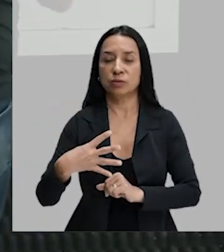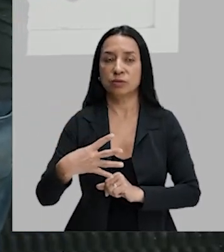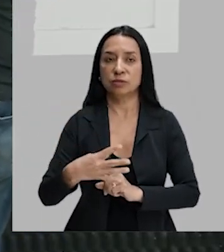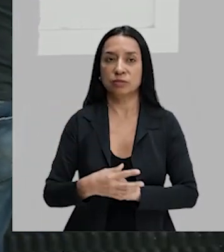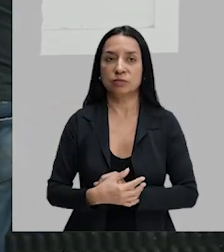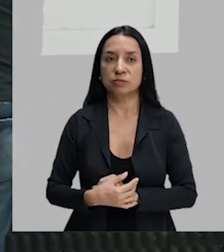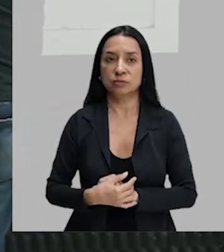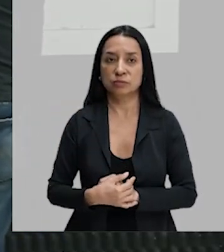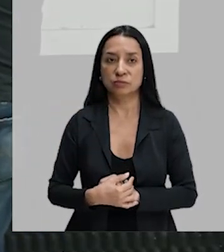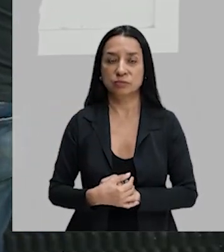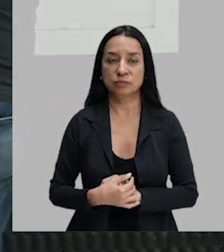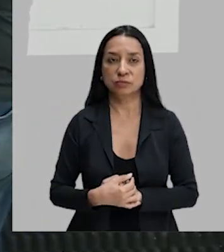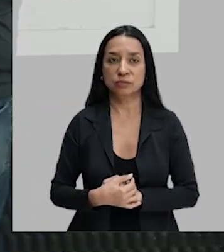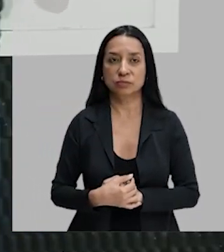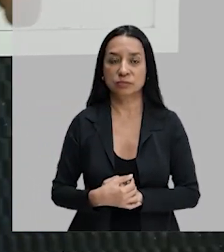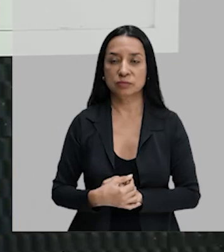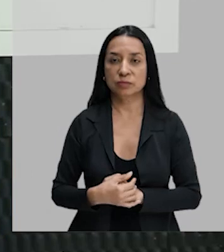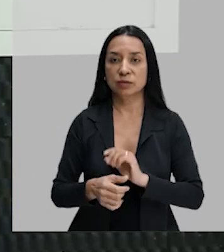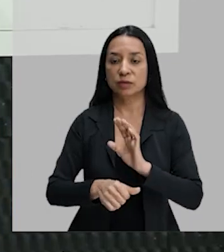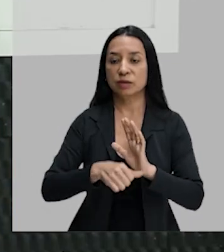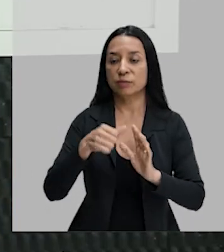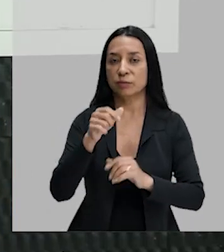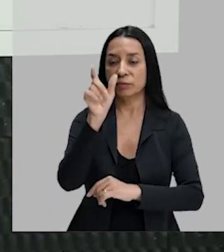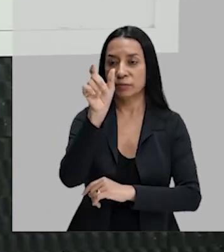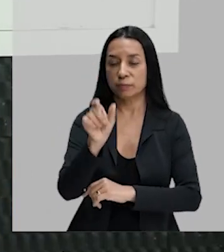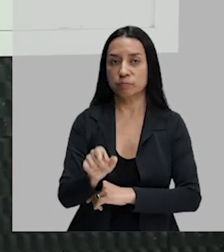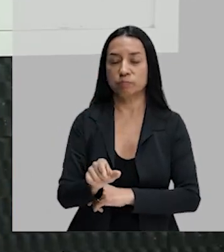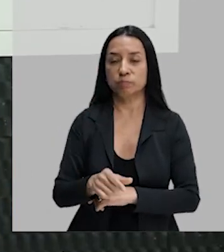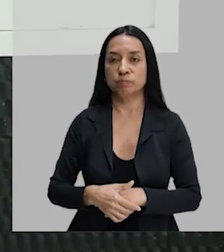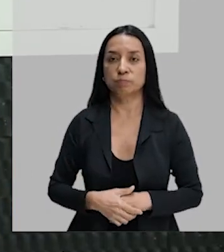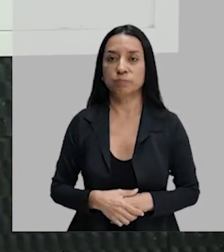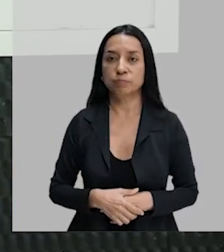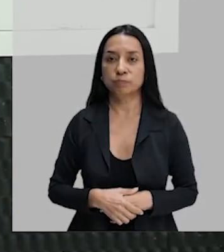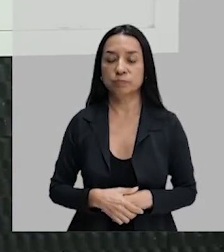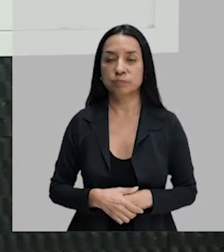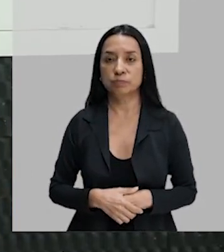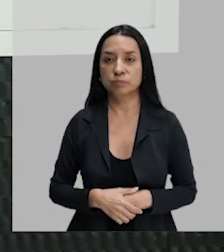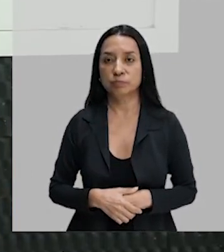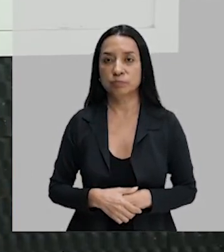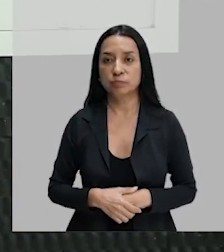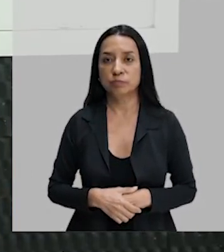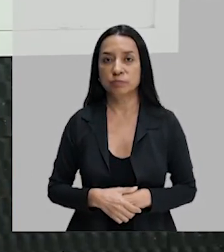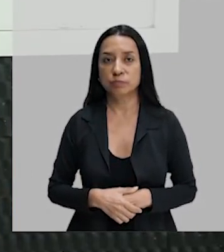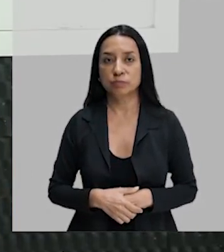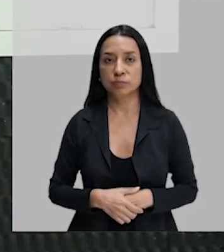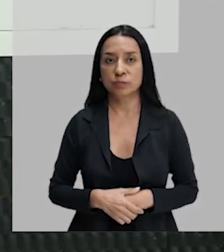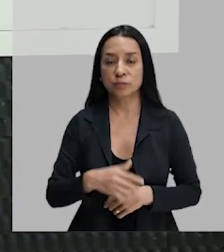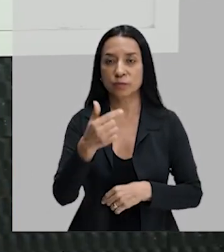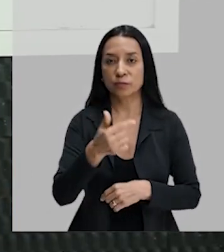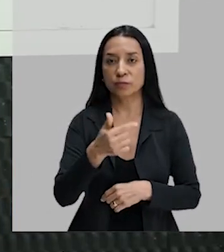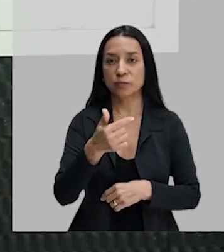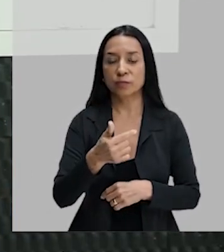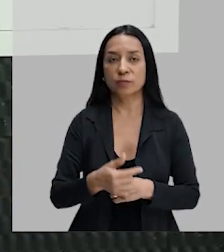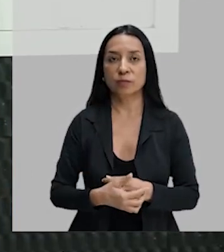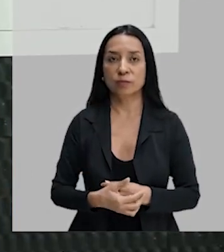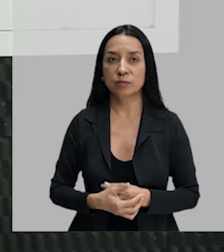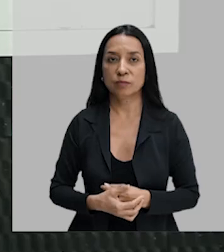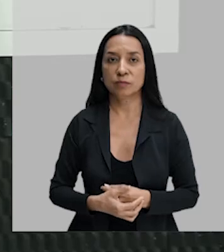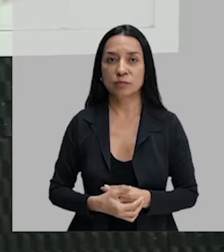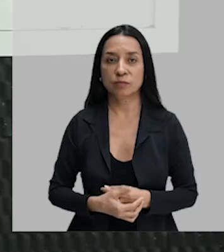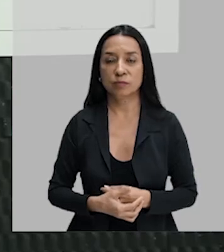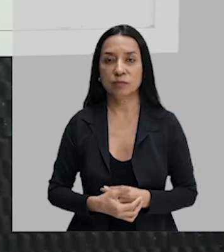fechei aqui minha primeira parcela tá vamos para essa segunda parcela aqui